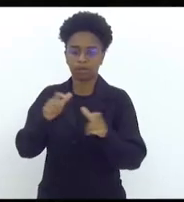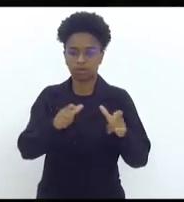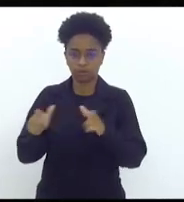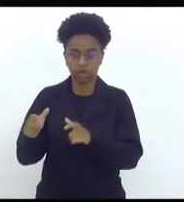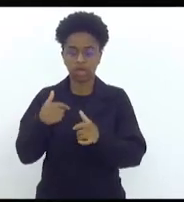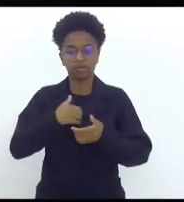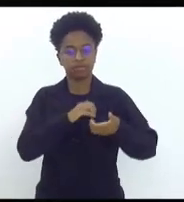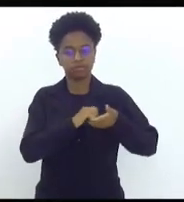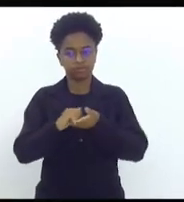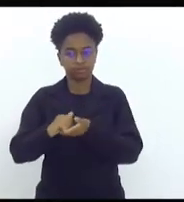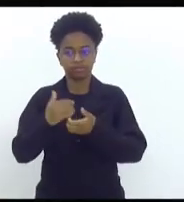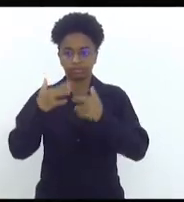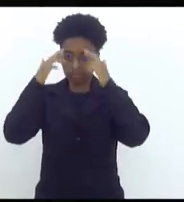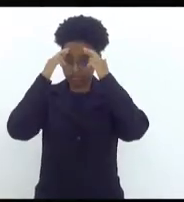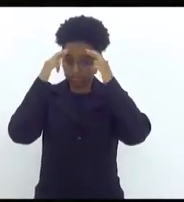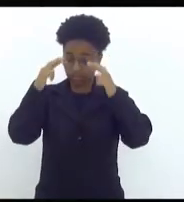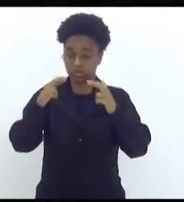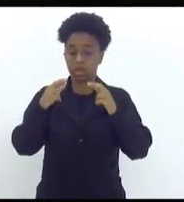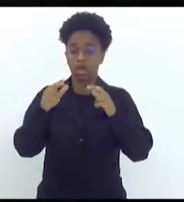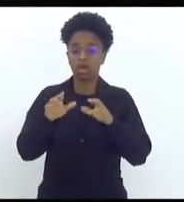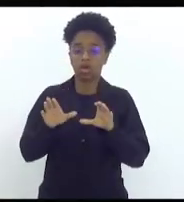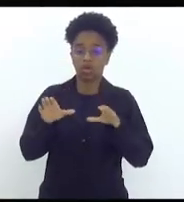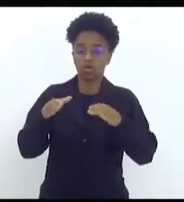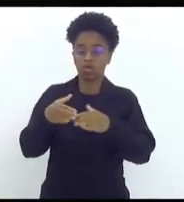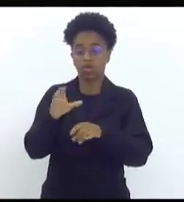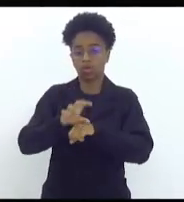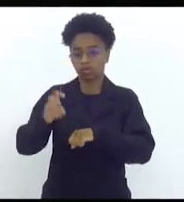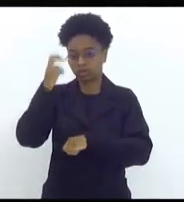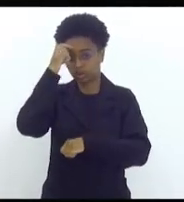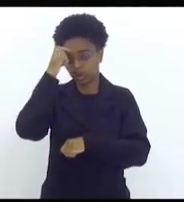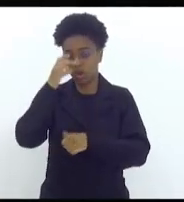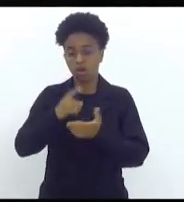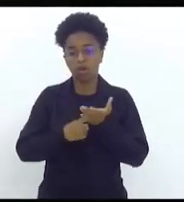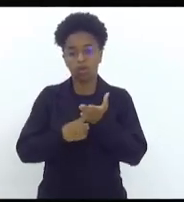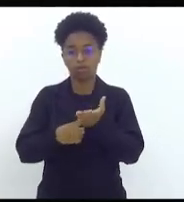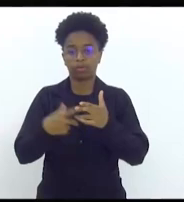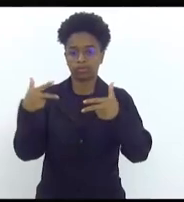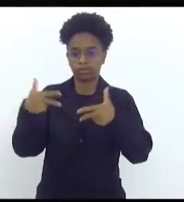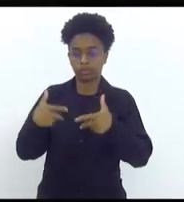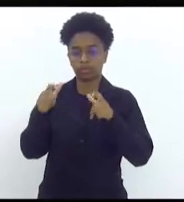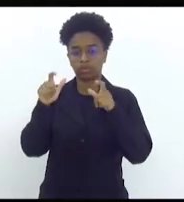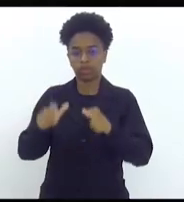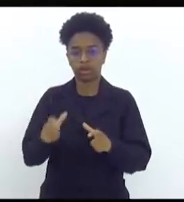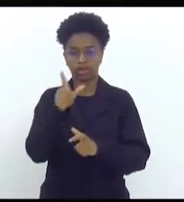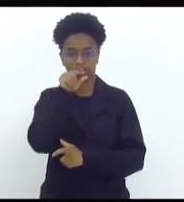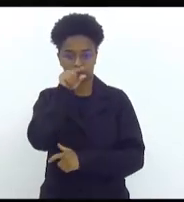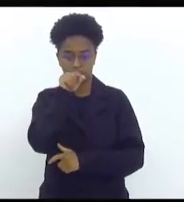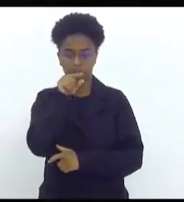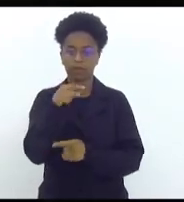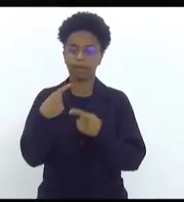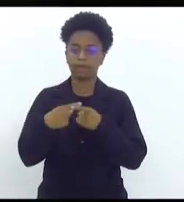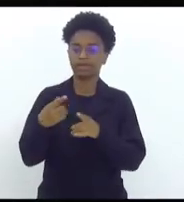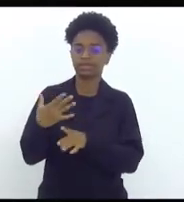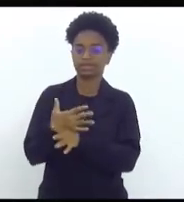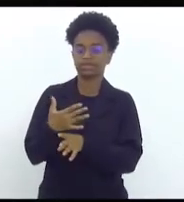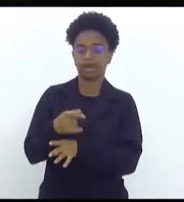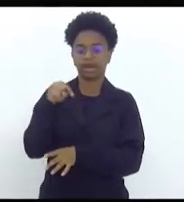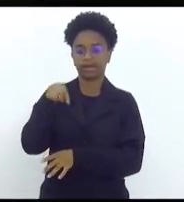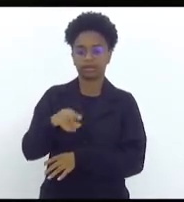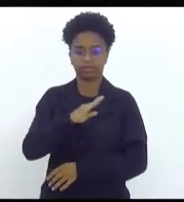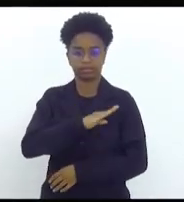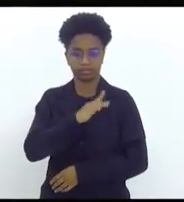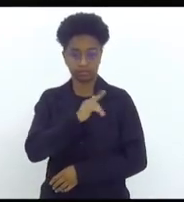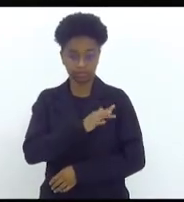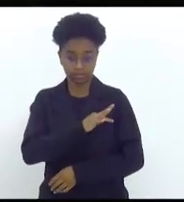meu Máximo Respeito a roda cultural compromisso hip hop lá de Nilópolis um município da nossa Baixada